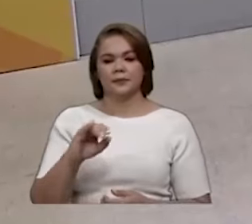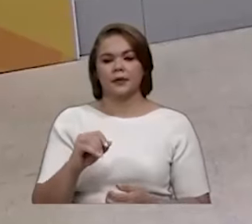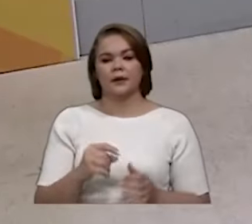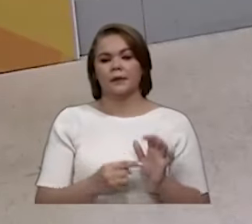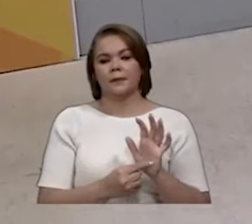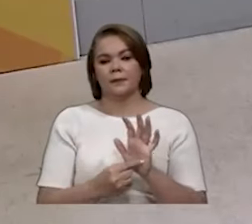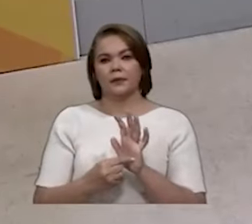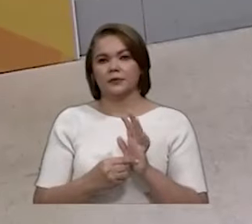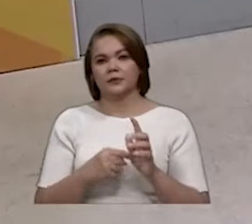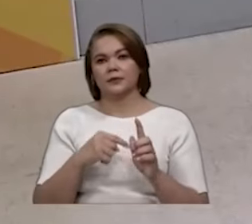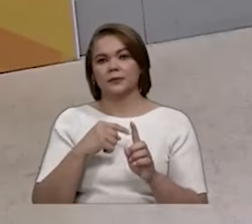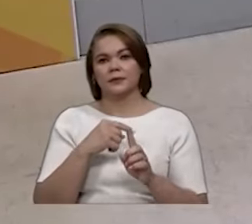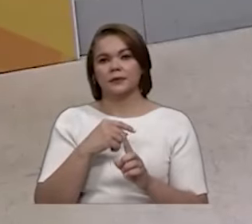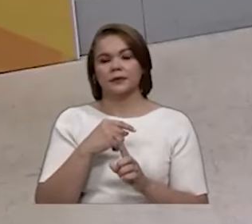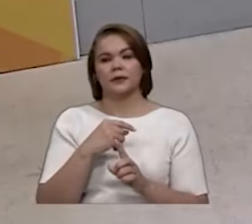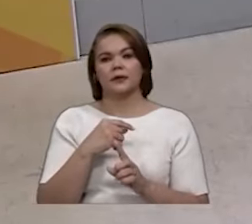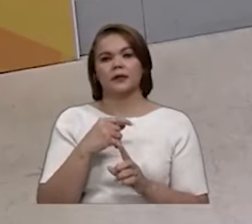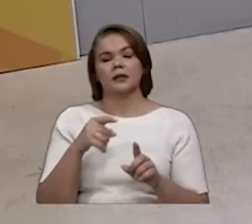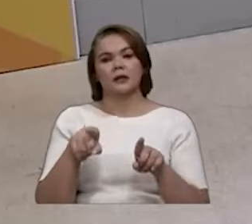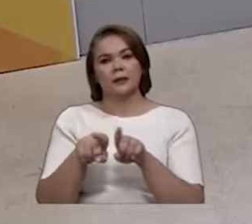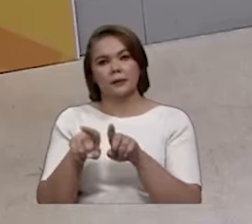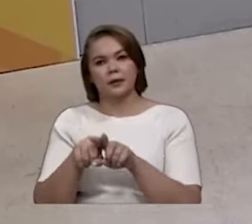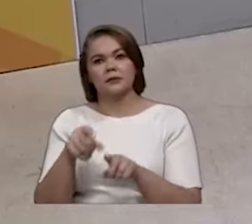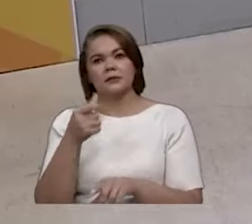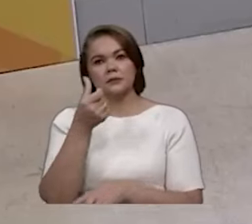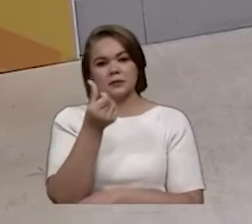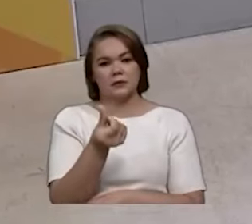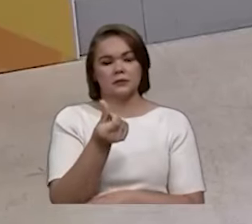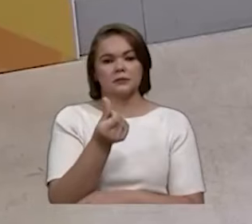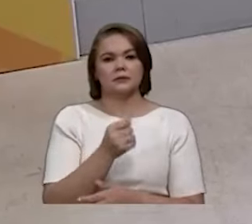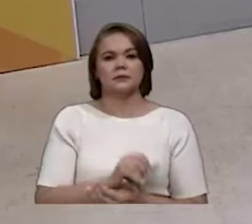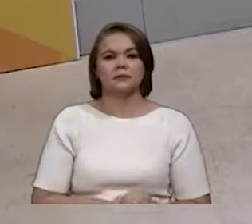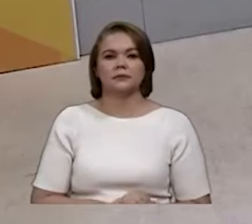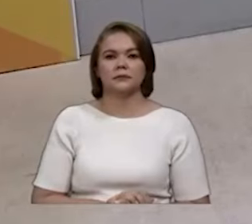da última bolinha. Saiu 12, saiu meia dúzia.